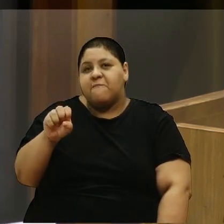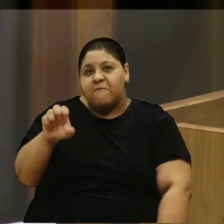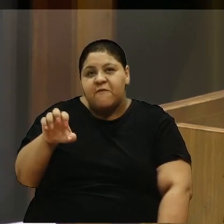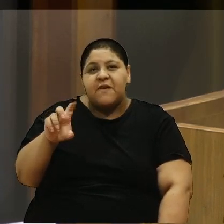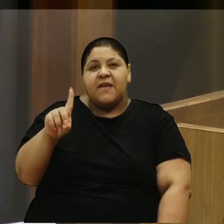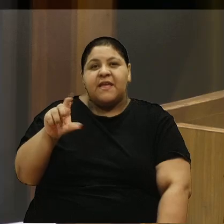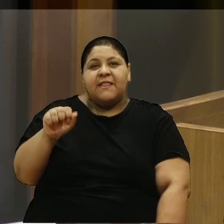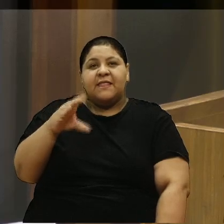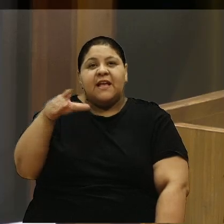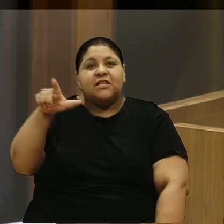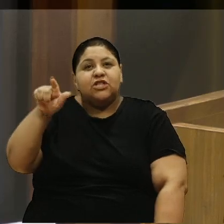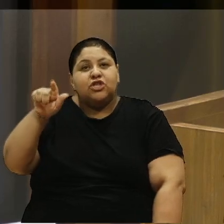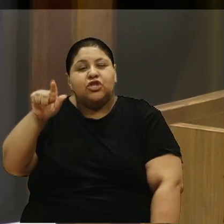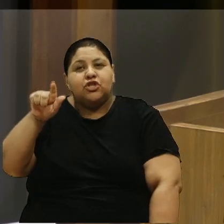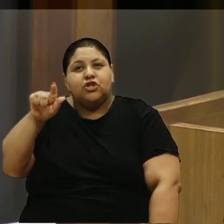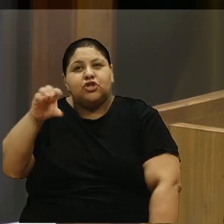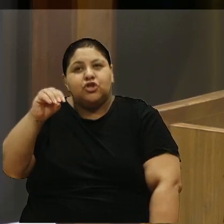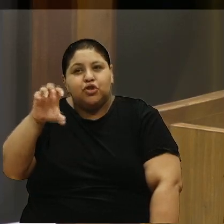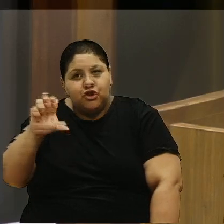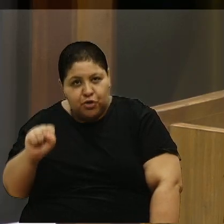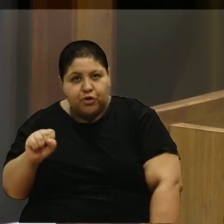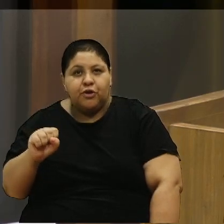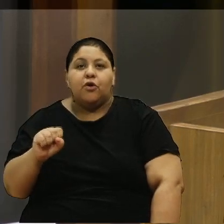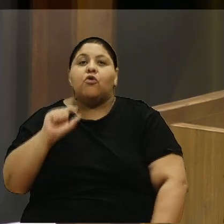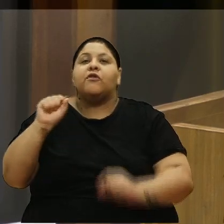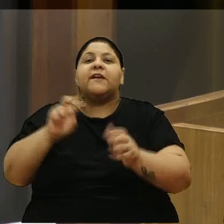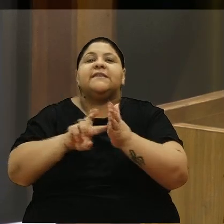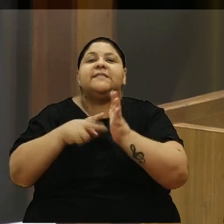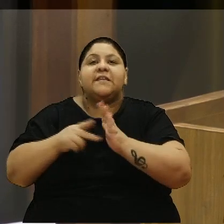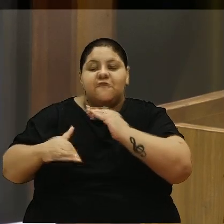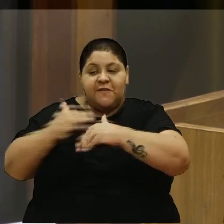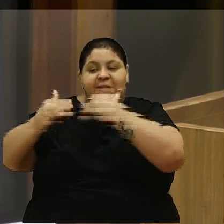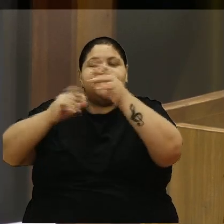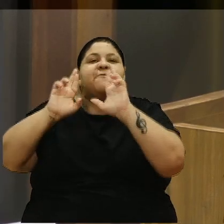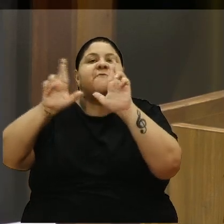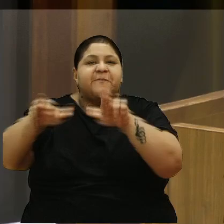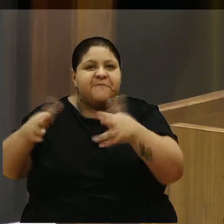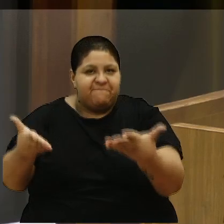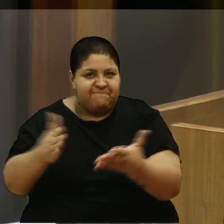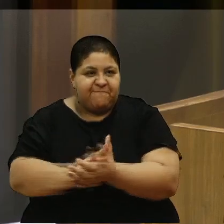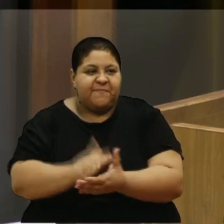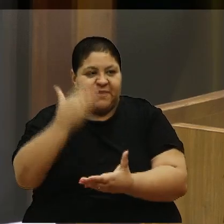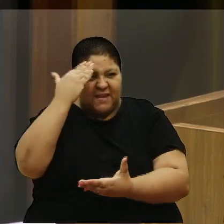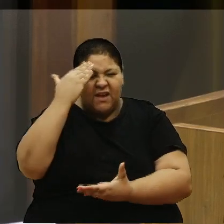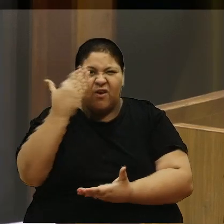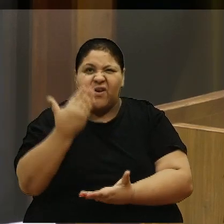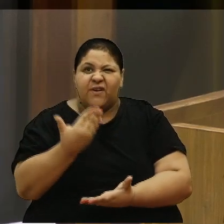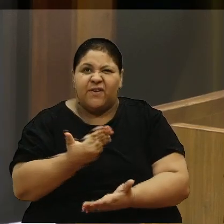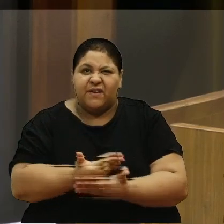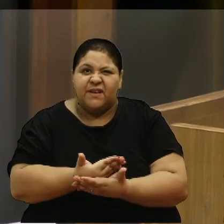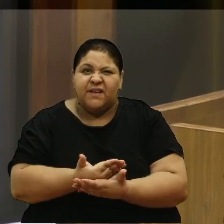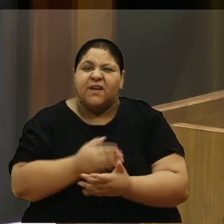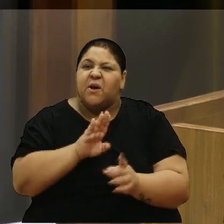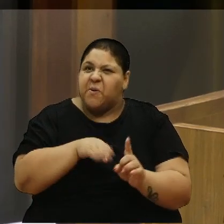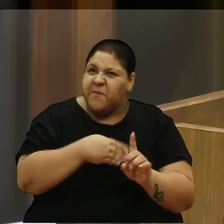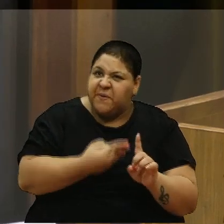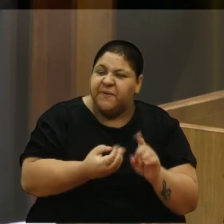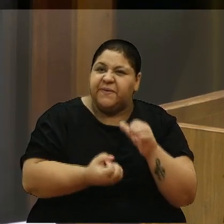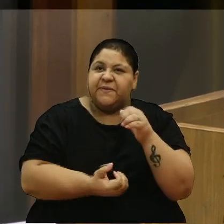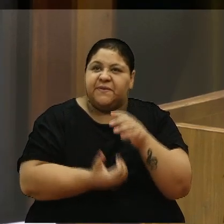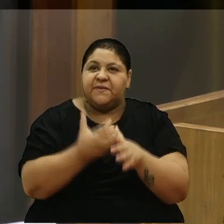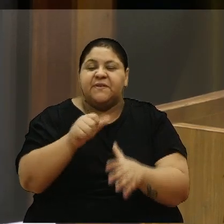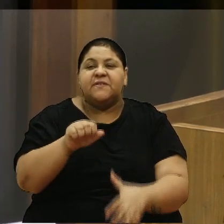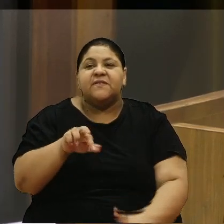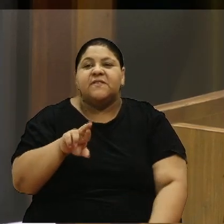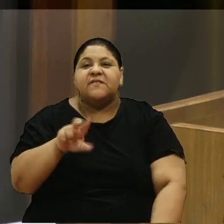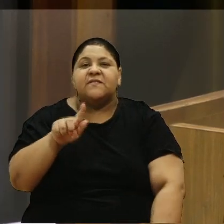de linhas de produtos e desenvolvimento para nós e para a nossa região. Então, eu agradeço, fazer uma menção honrosa aqui ao nosso fundador, novamente, ao Sérgio